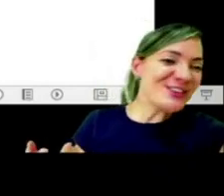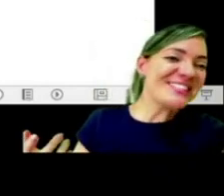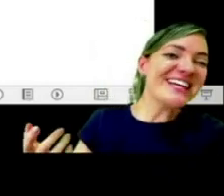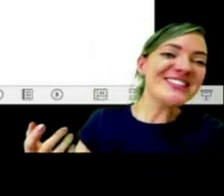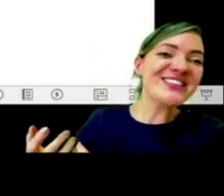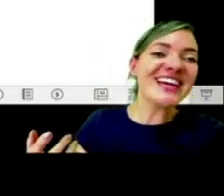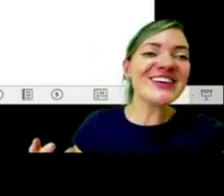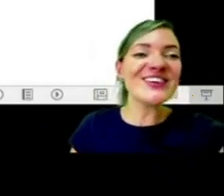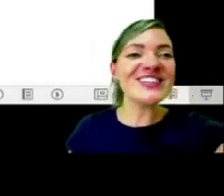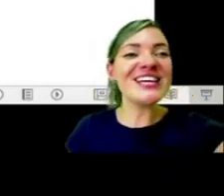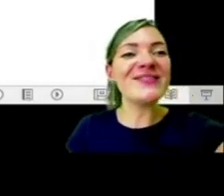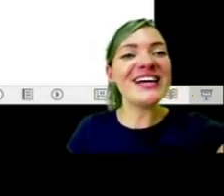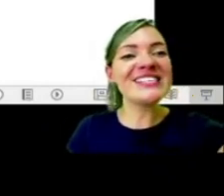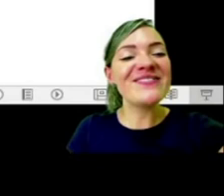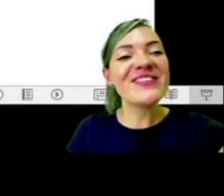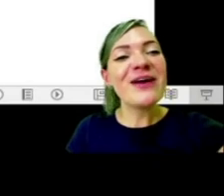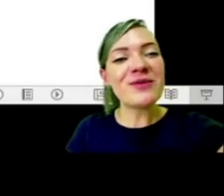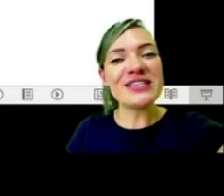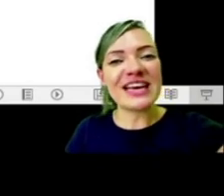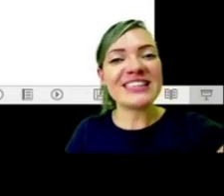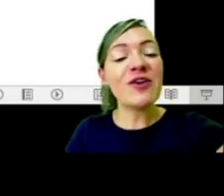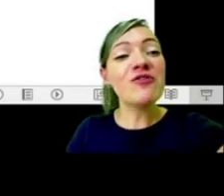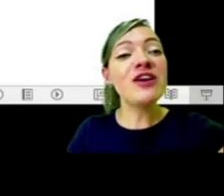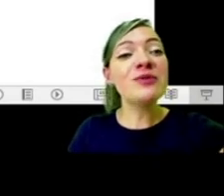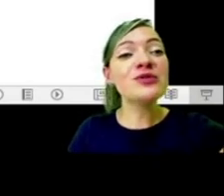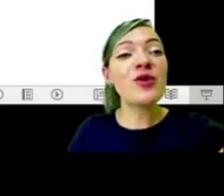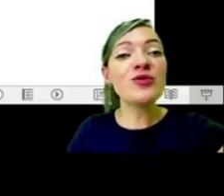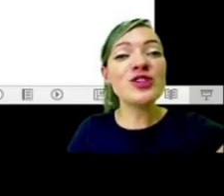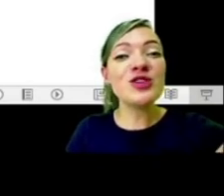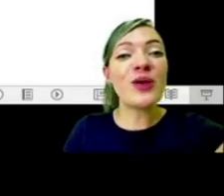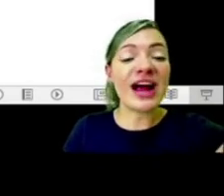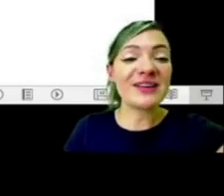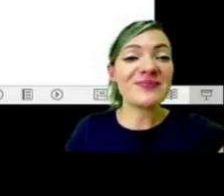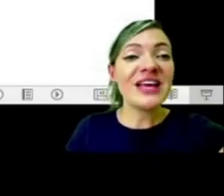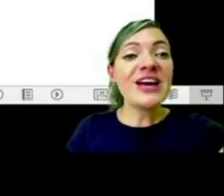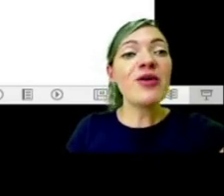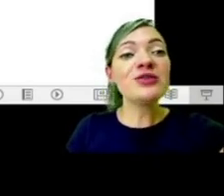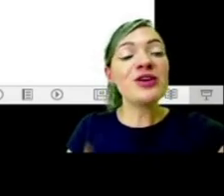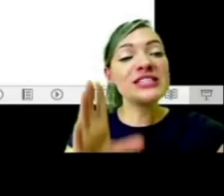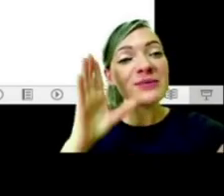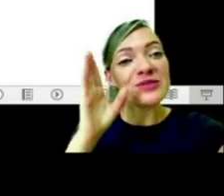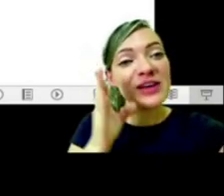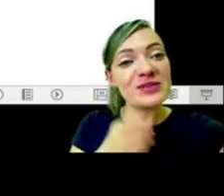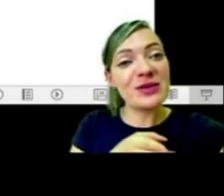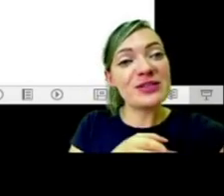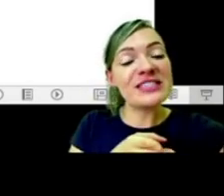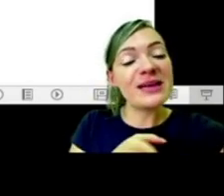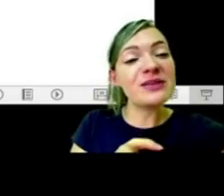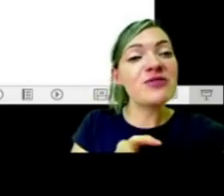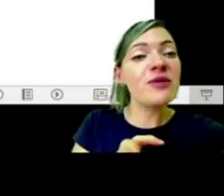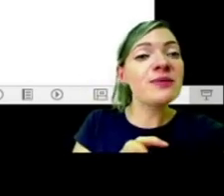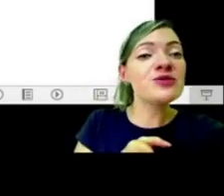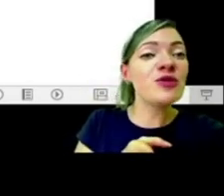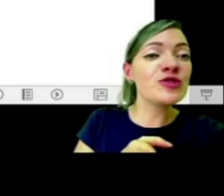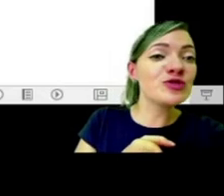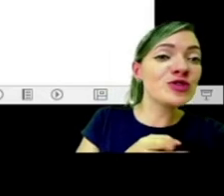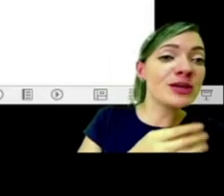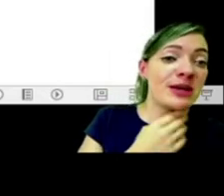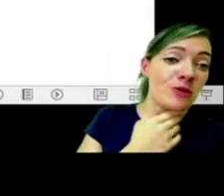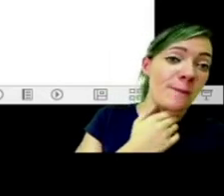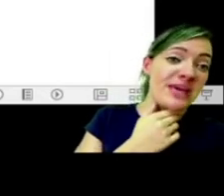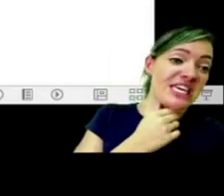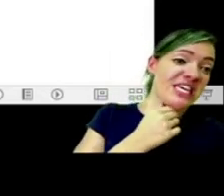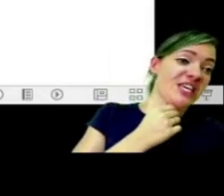aí o tanto que a ecologia é massa? Pois é, então vamos continuar. Quando nós temos vários ecossistemas, formamos o um